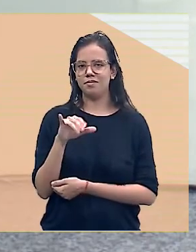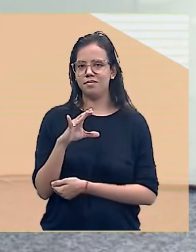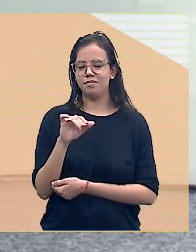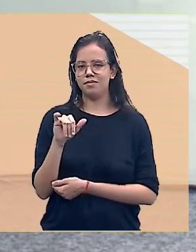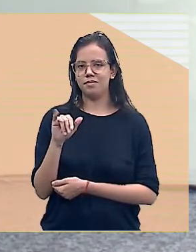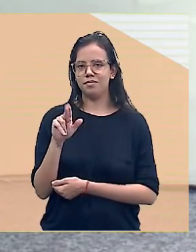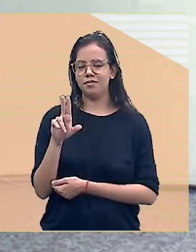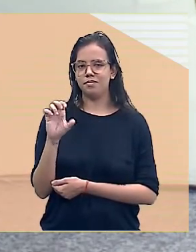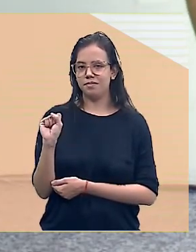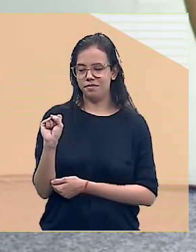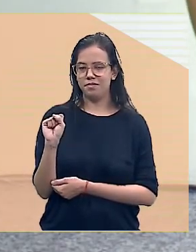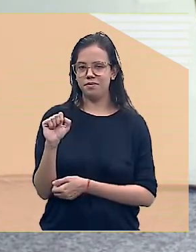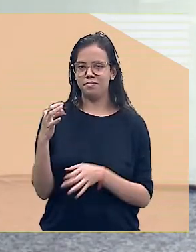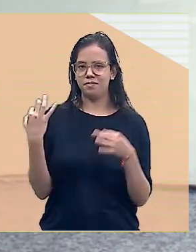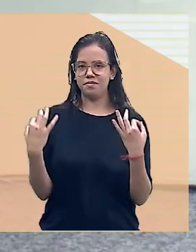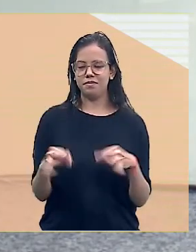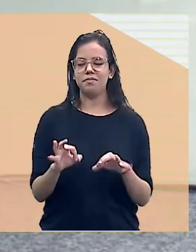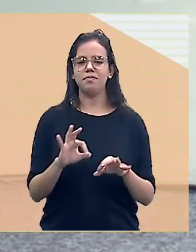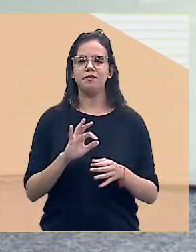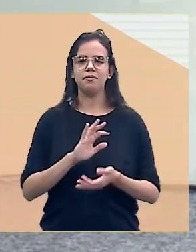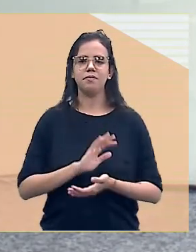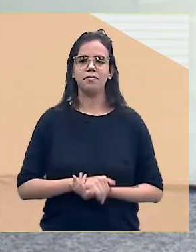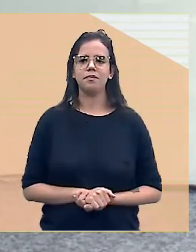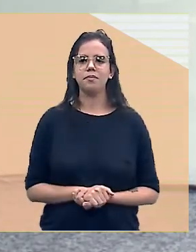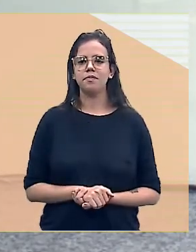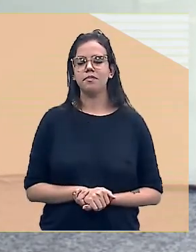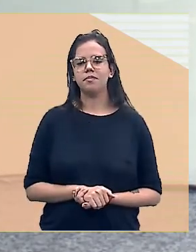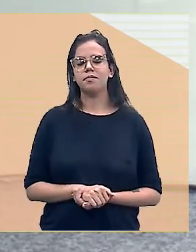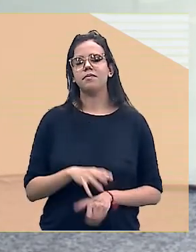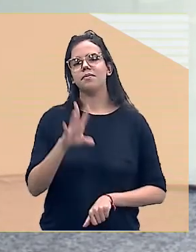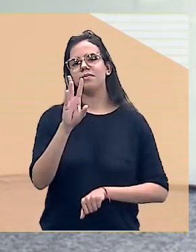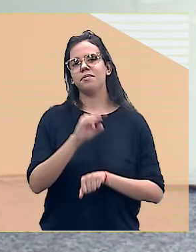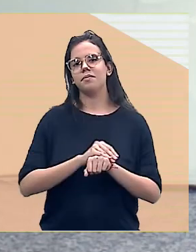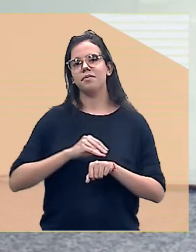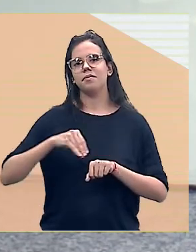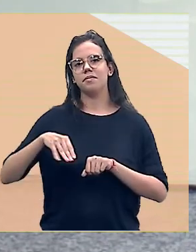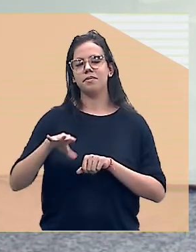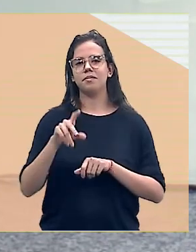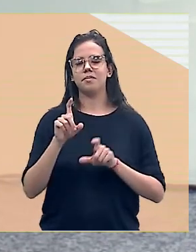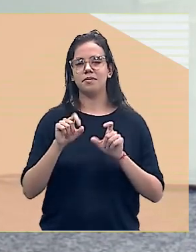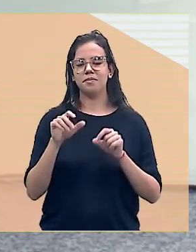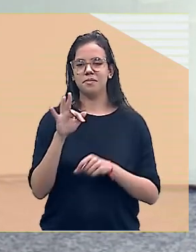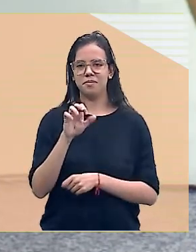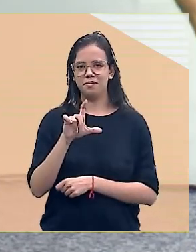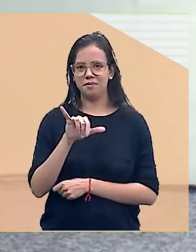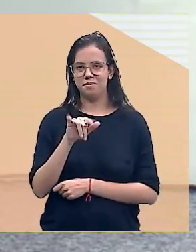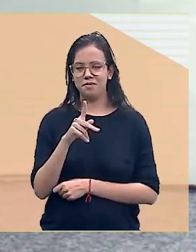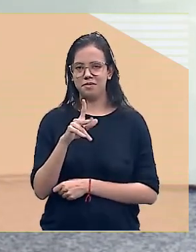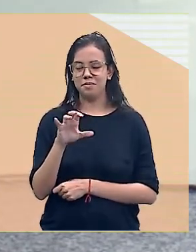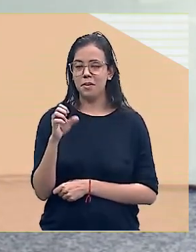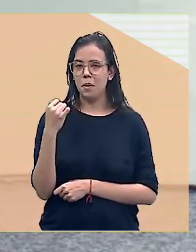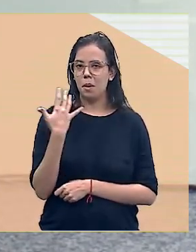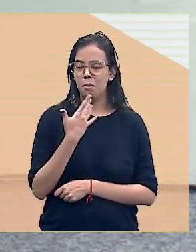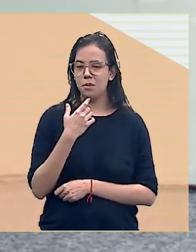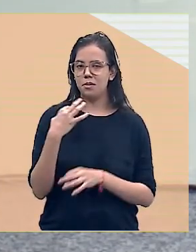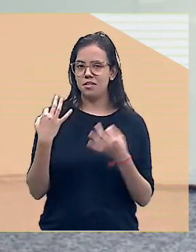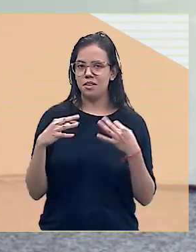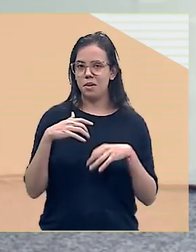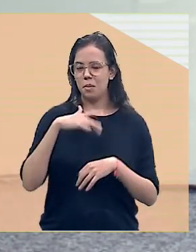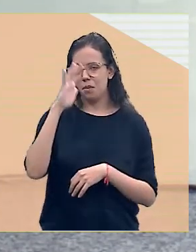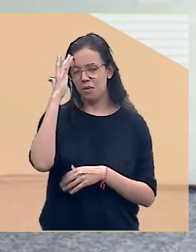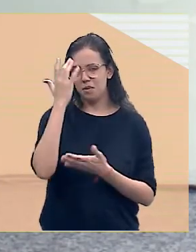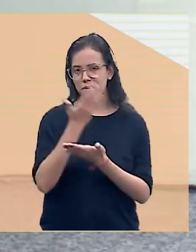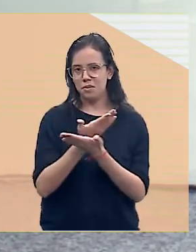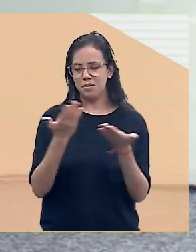Professor Vinícius não é Freitas mediado aí pelo Felipe Lopes bacana né Eu acho que vocês